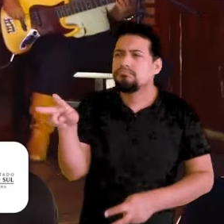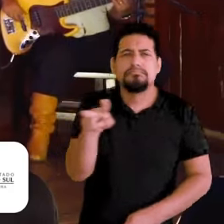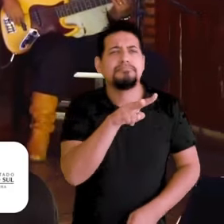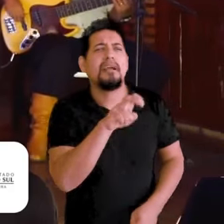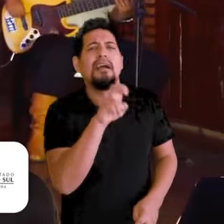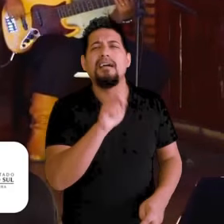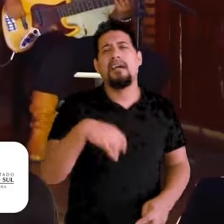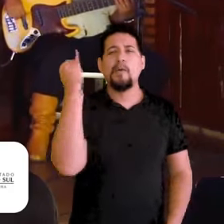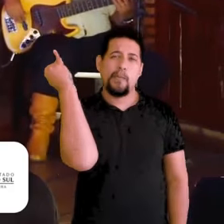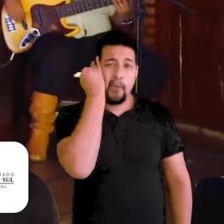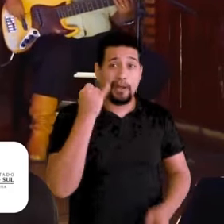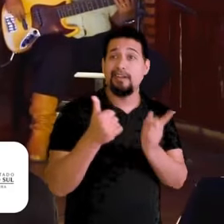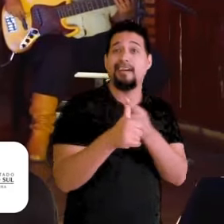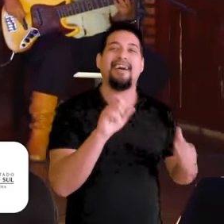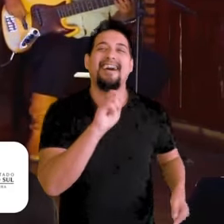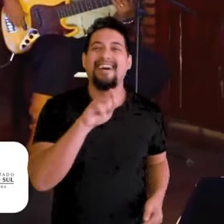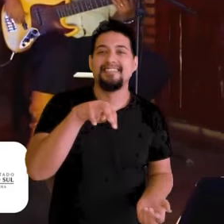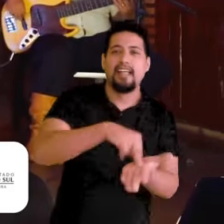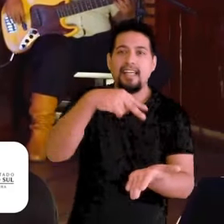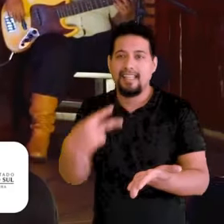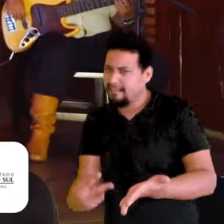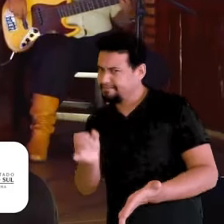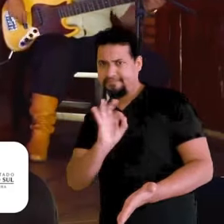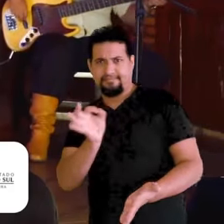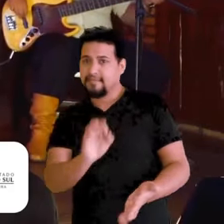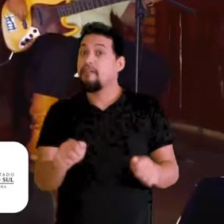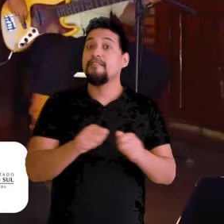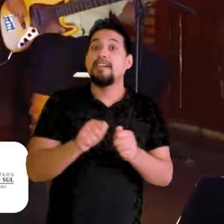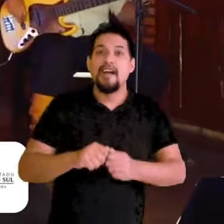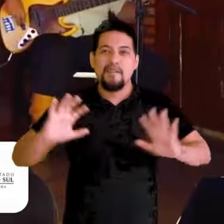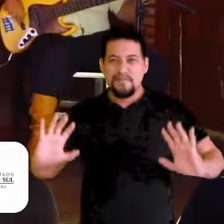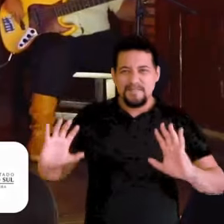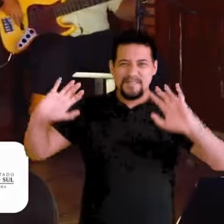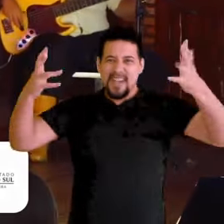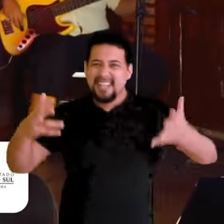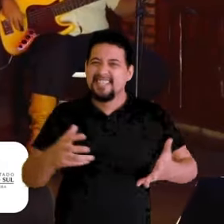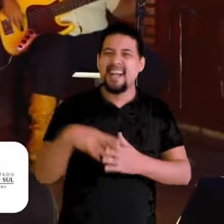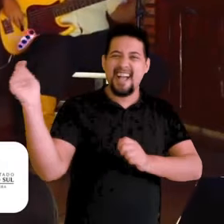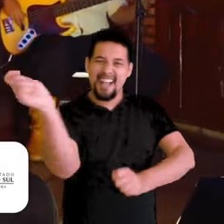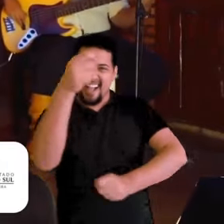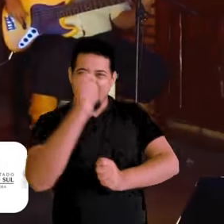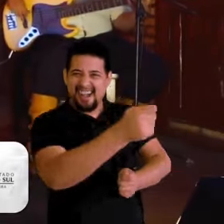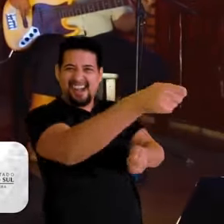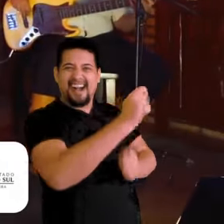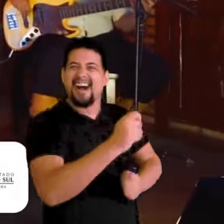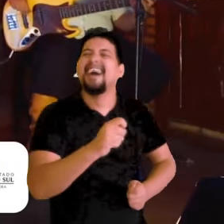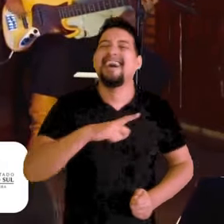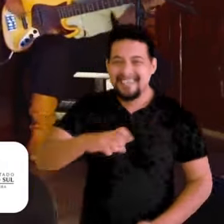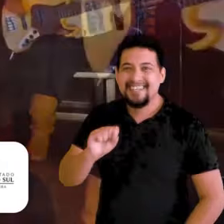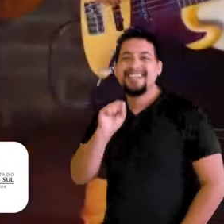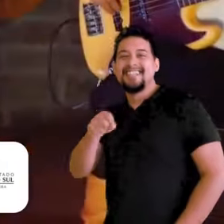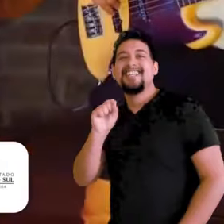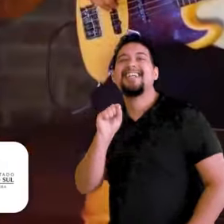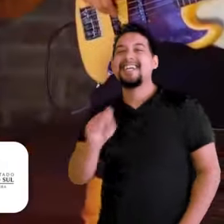ver quem procha primeiro. Gineteada só na crina, faz a festa do rodeio. Aporreado